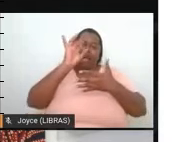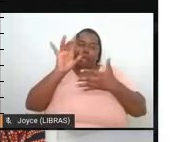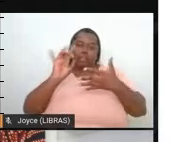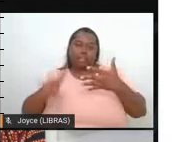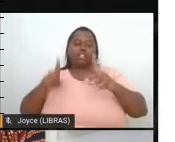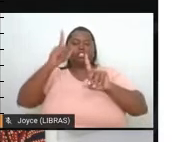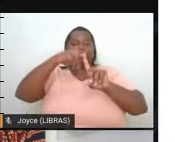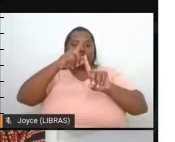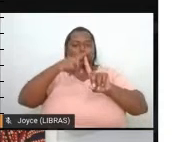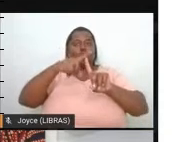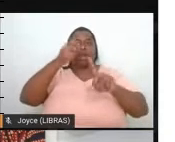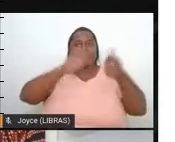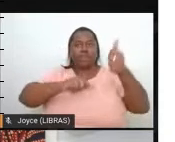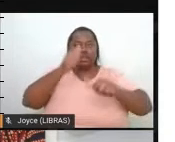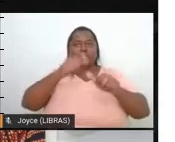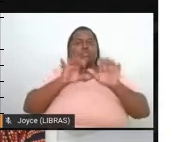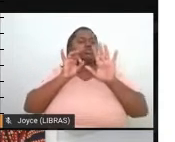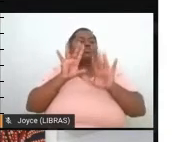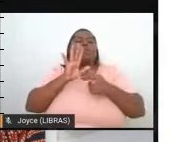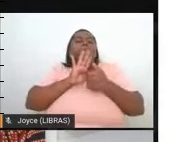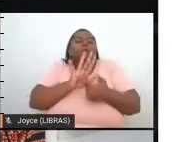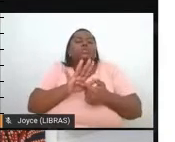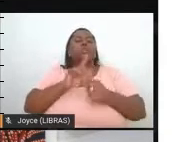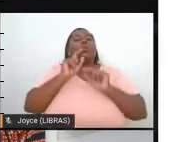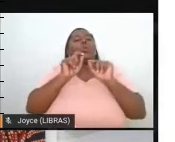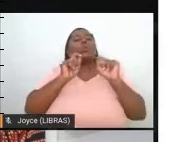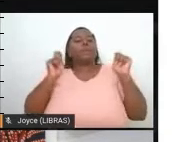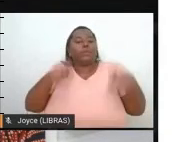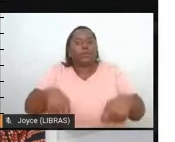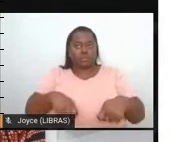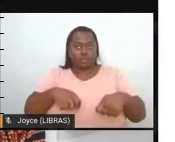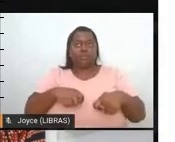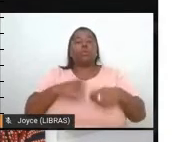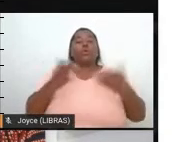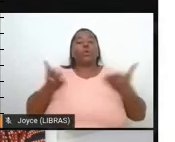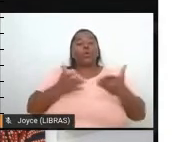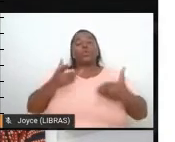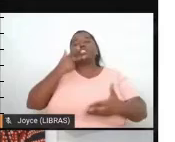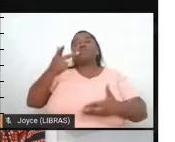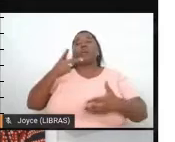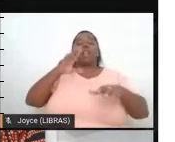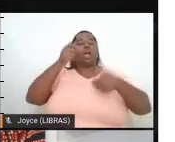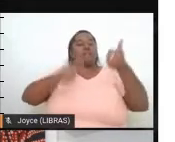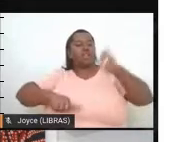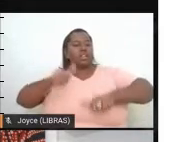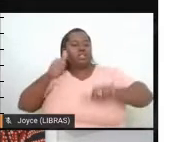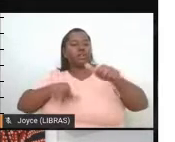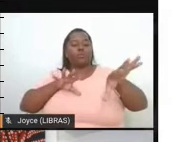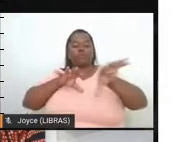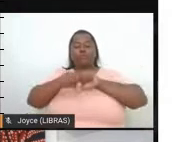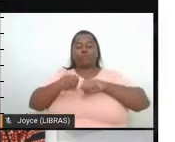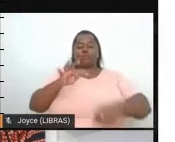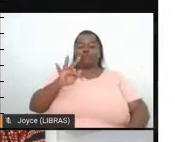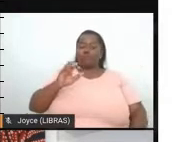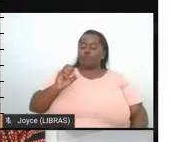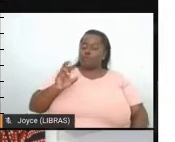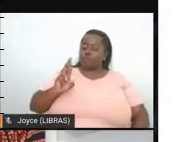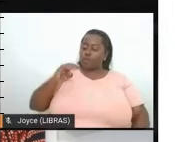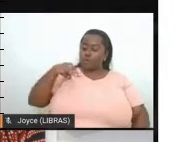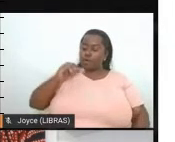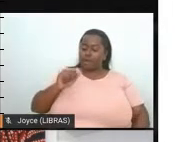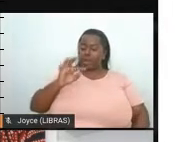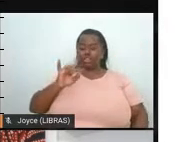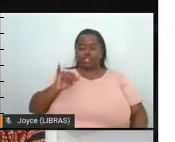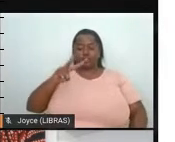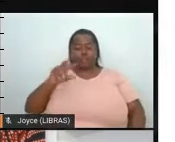avaliação, mas só para mostrar o que pode ser feito, né? Hoje em dia a gente está falando muito em avaliação formativa, né? Onde o aluno